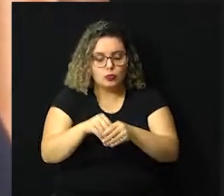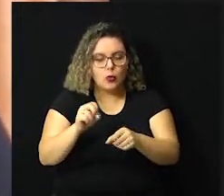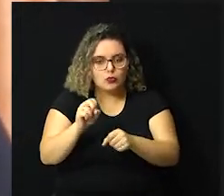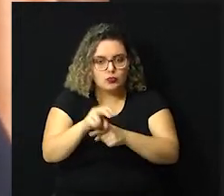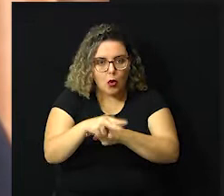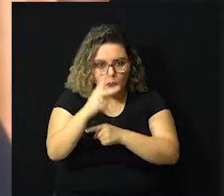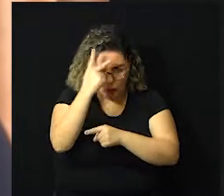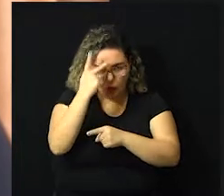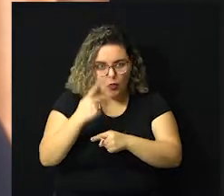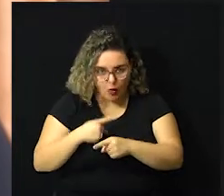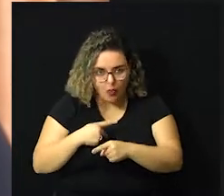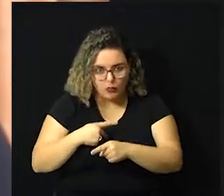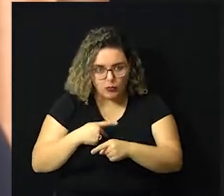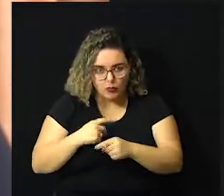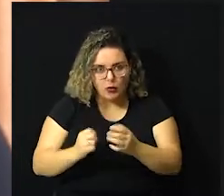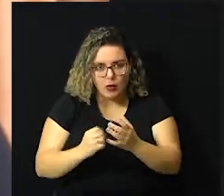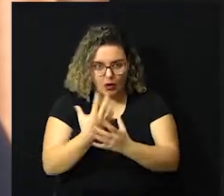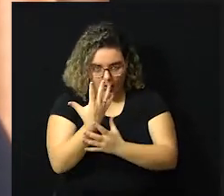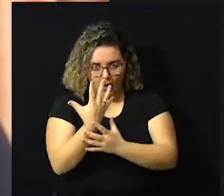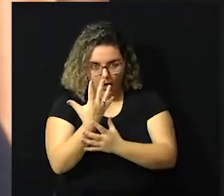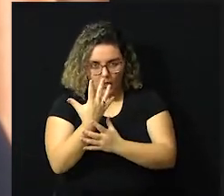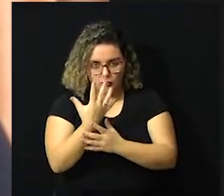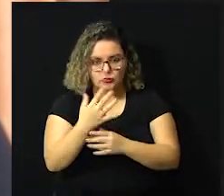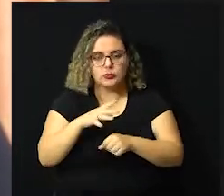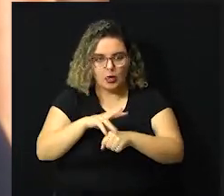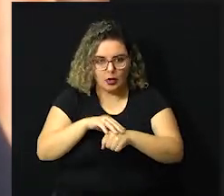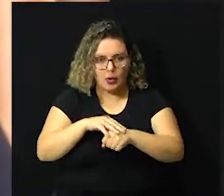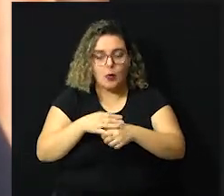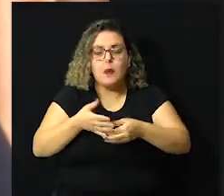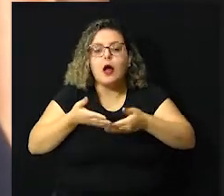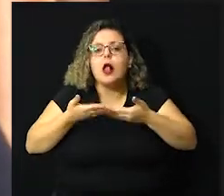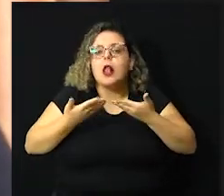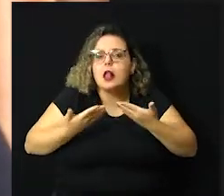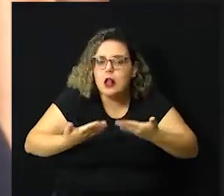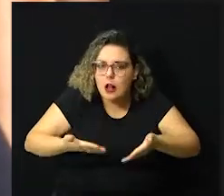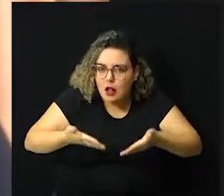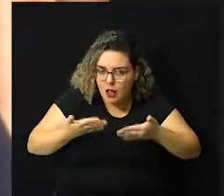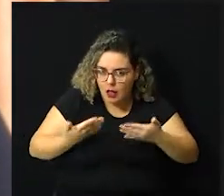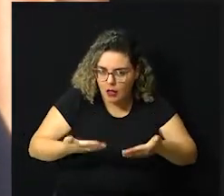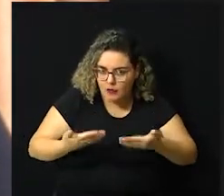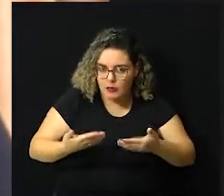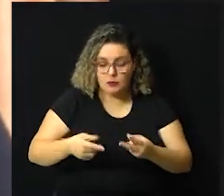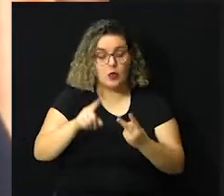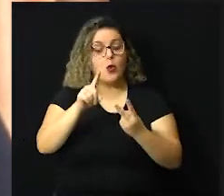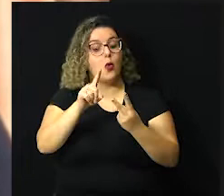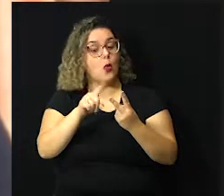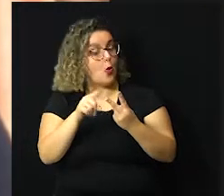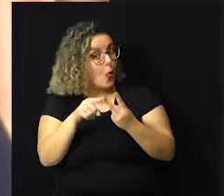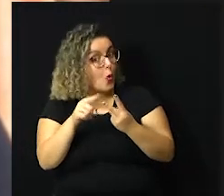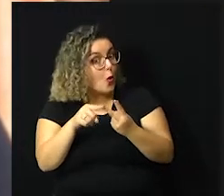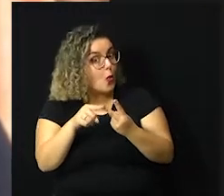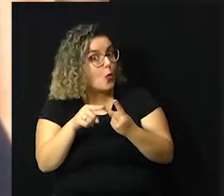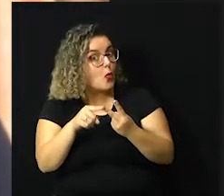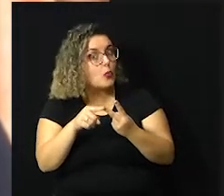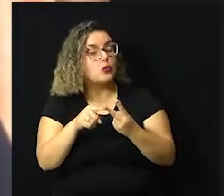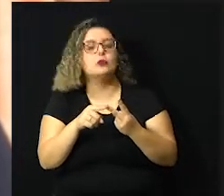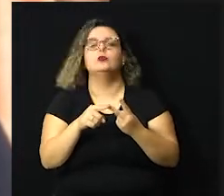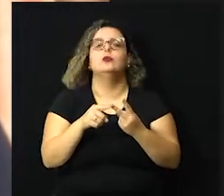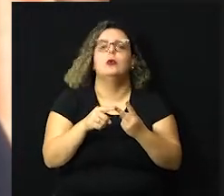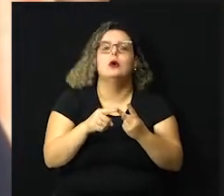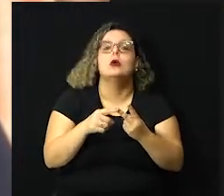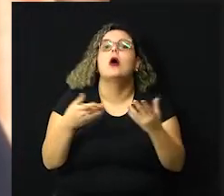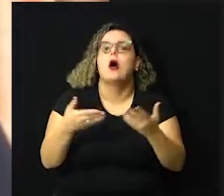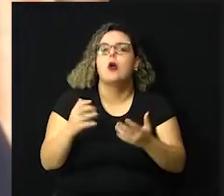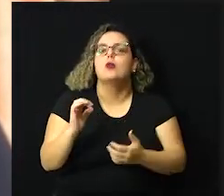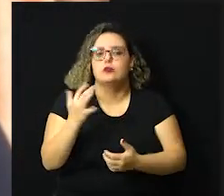próprio vírus causador da doença, na forma atenuada, na forma mais branda, ou nós podemos ter mais modernamente, como é o